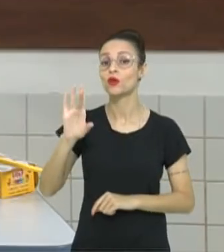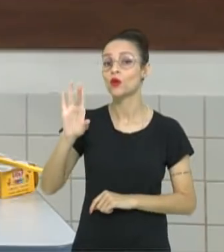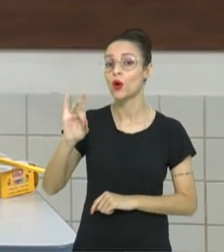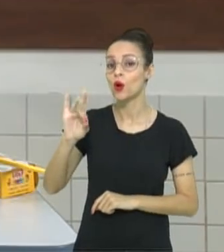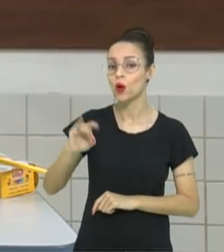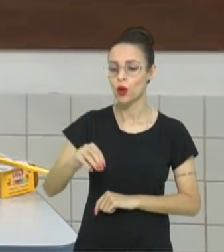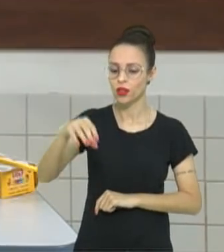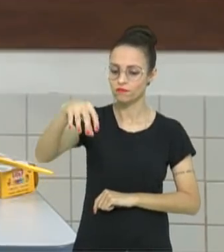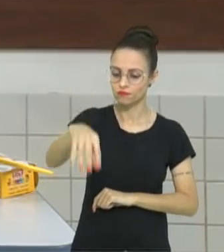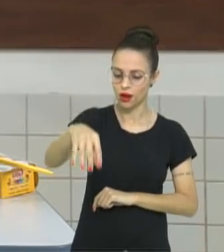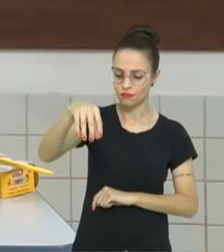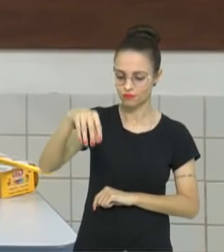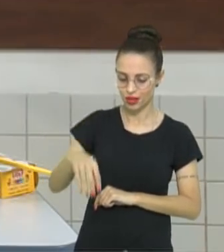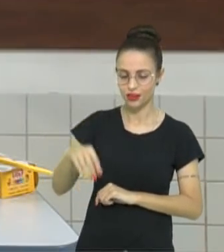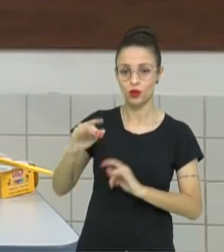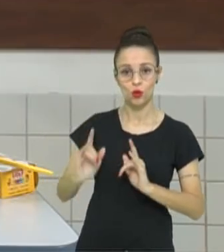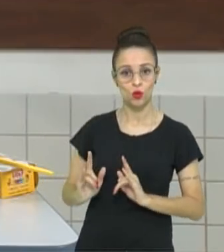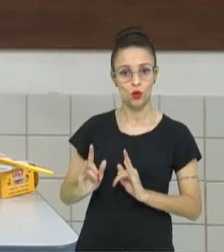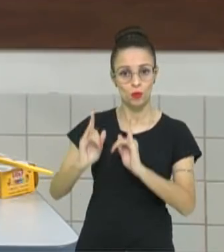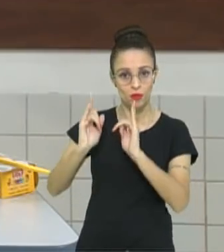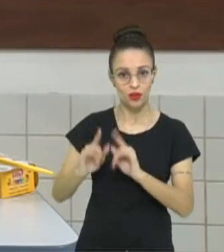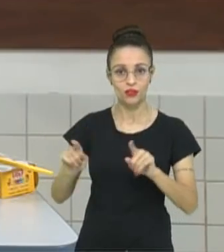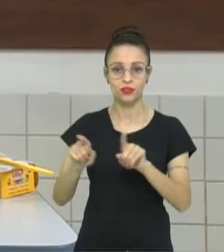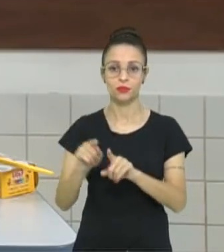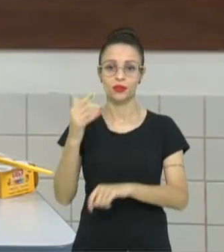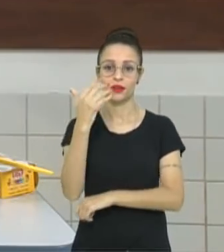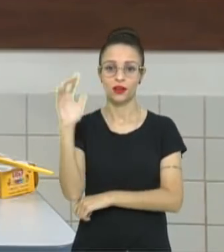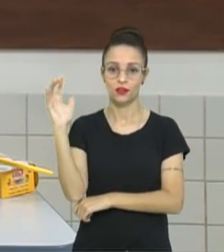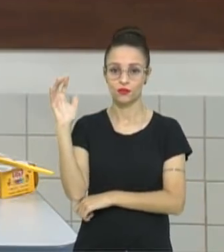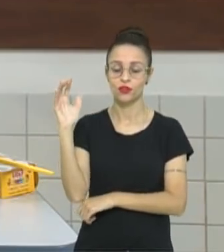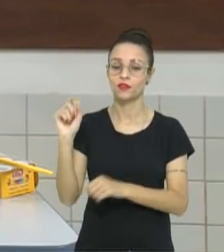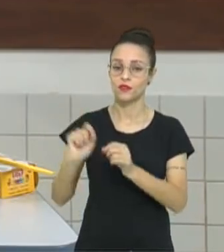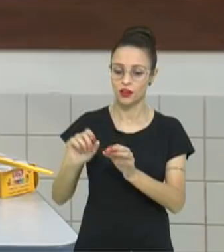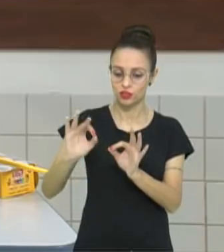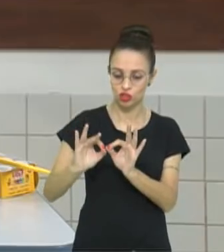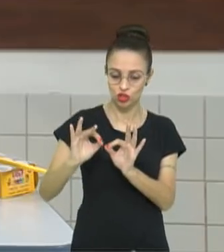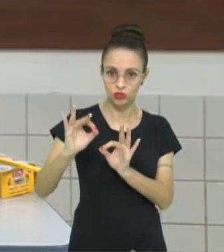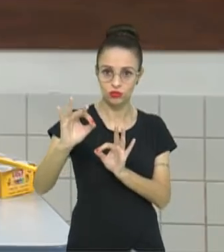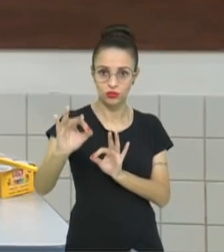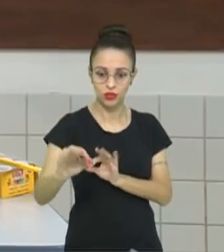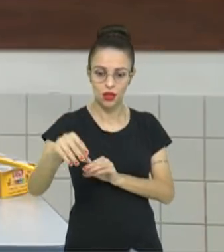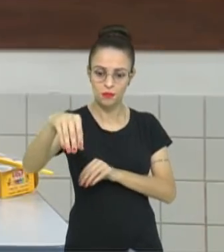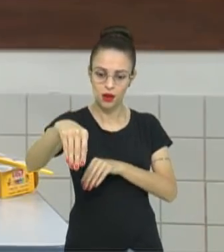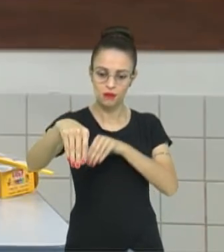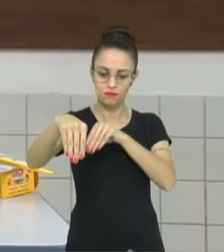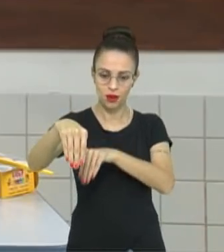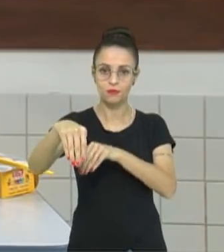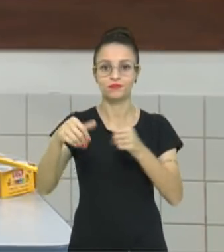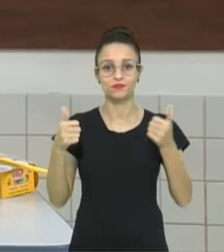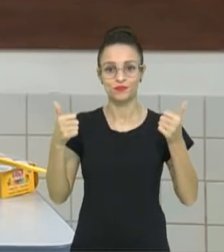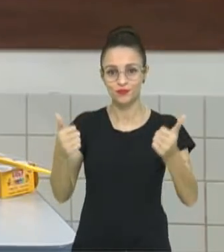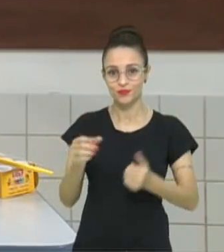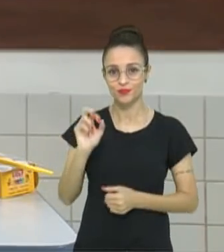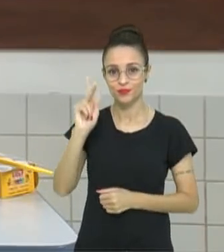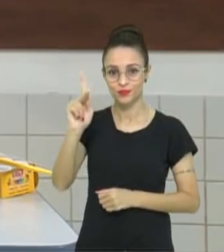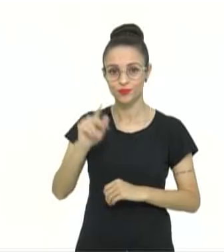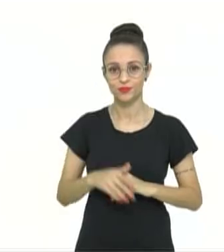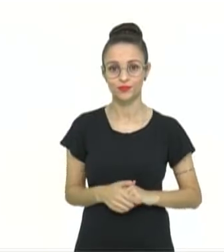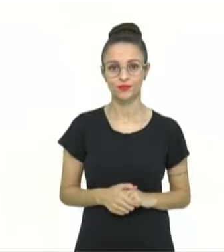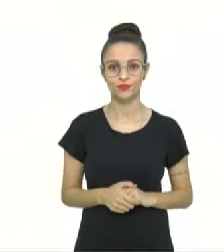sua maquete a árvore, faça essa distância, né, com o prédio, tá bom, gente?